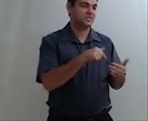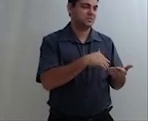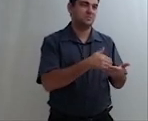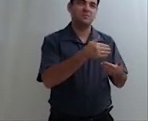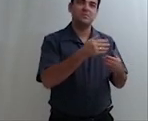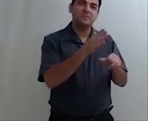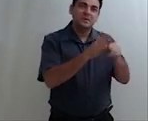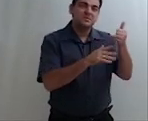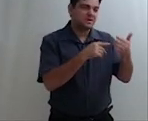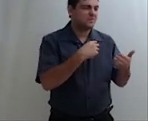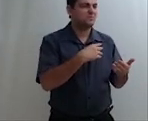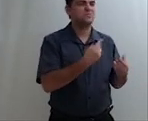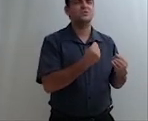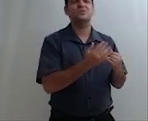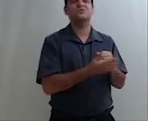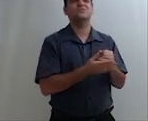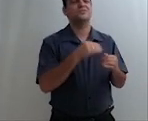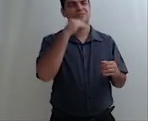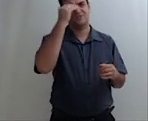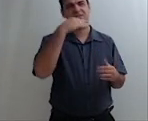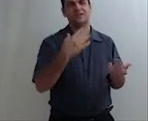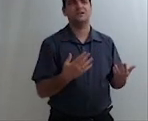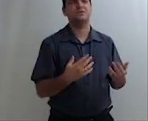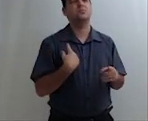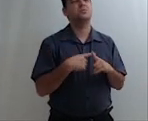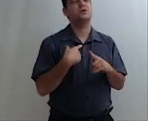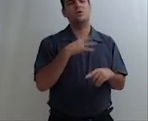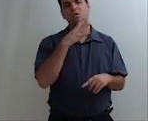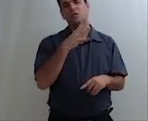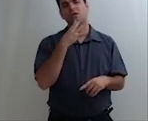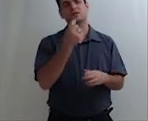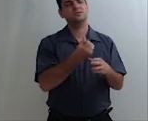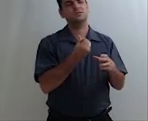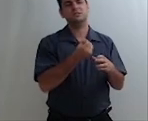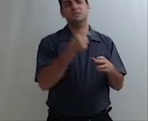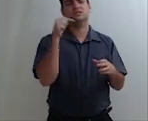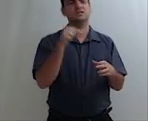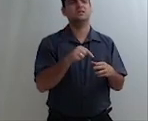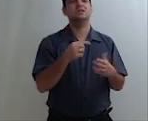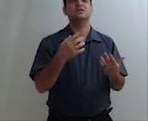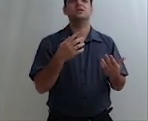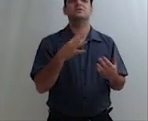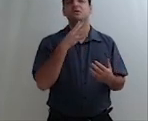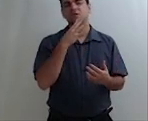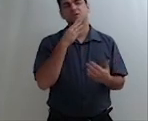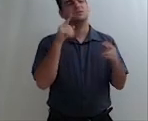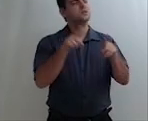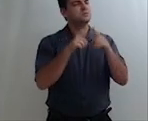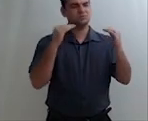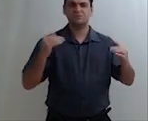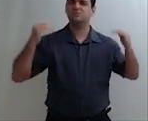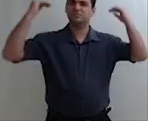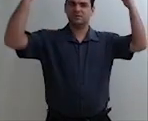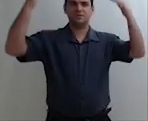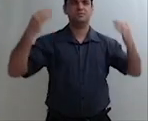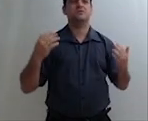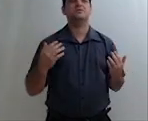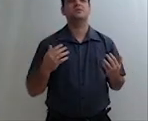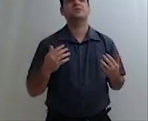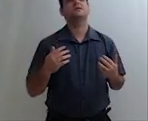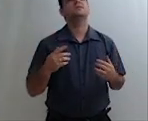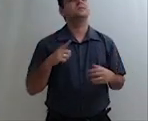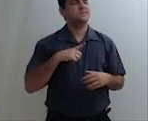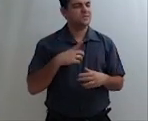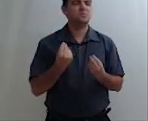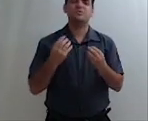eh principalmente da sexta turma do Superior do Supremo Tribunal Federal eh que os predicados pessoais